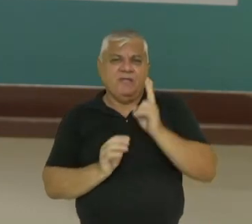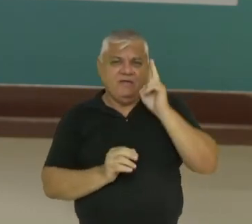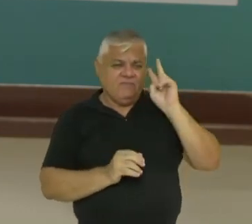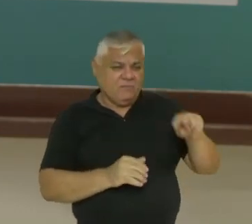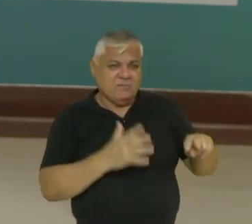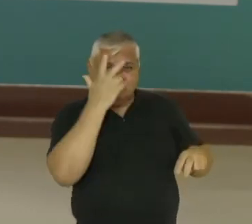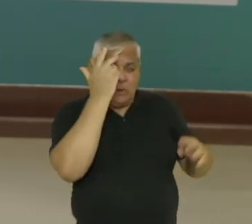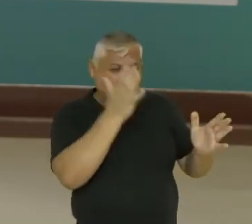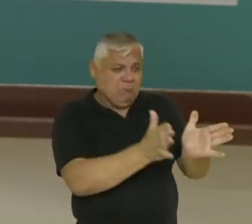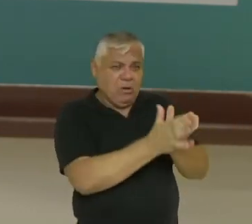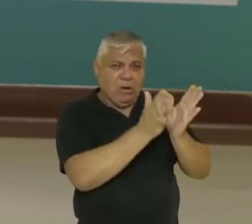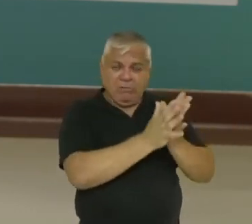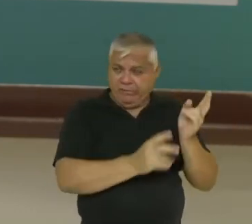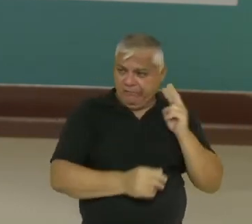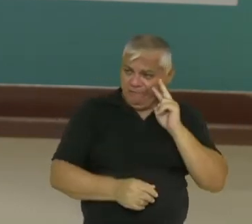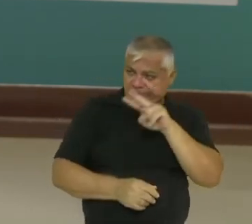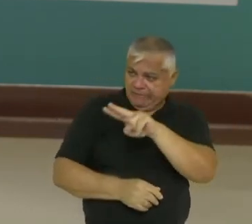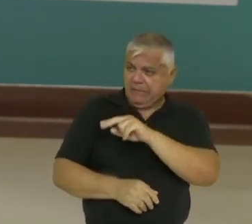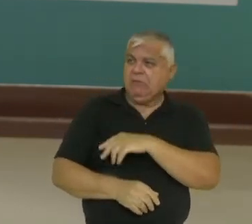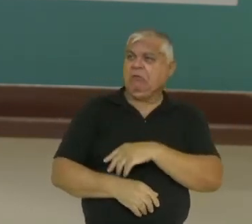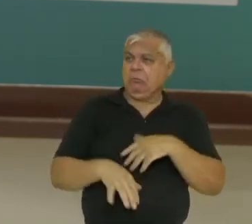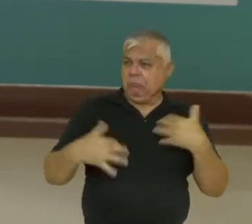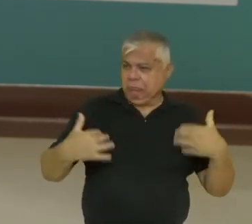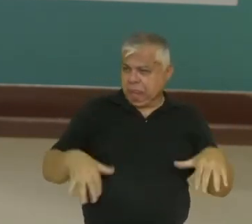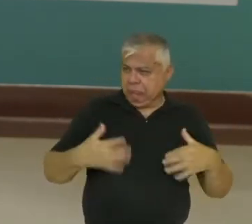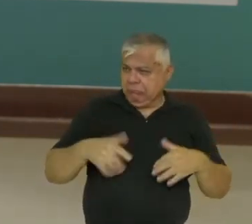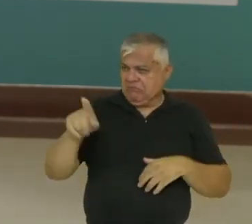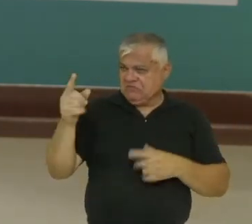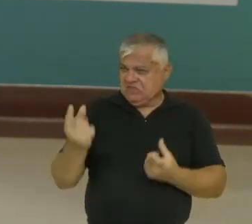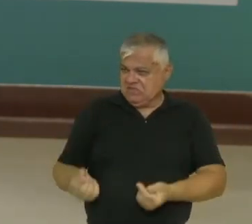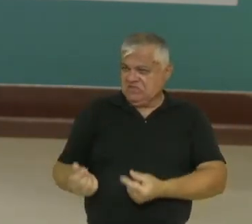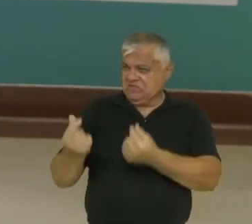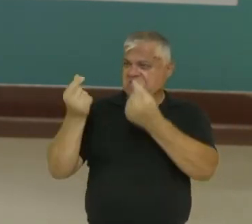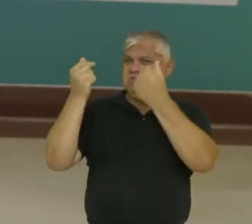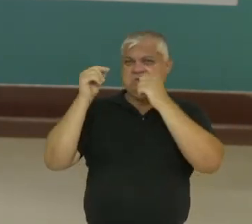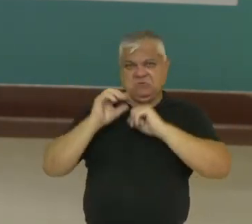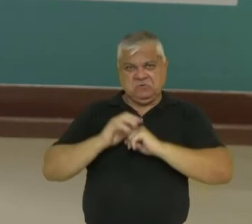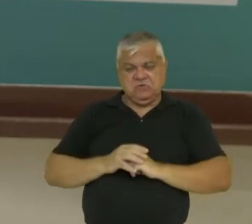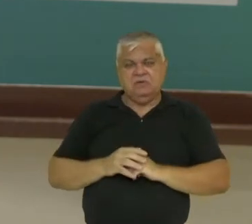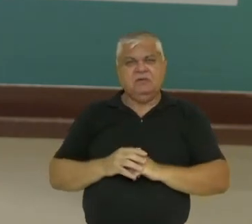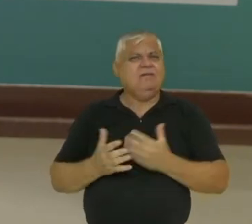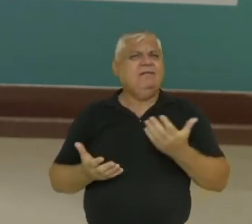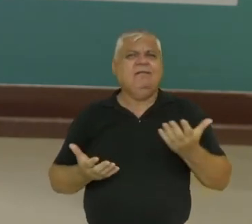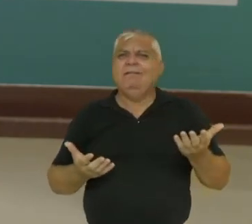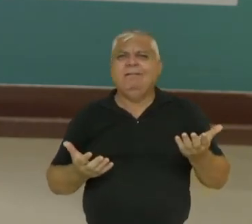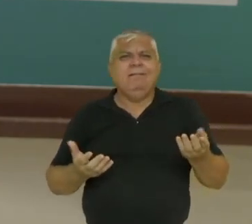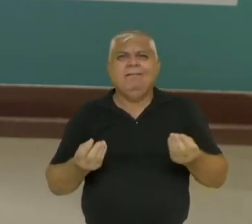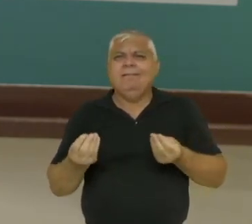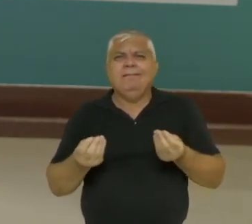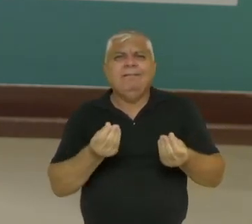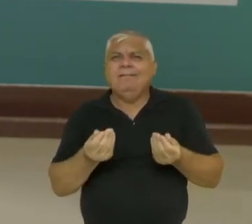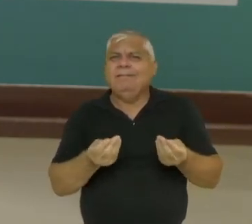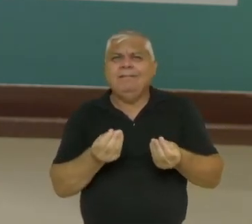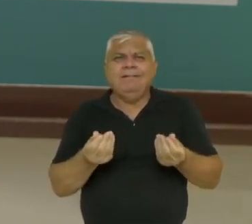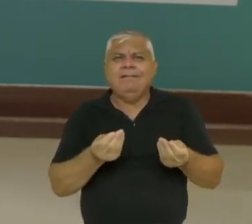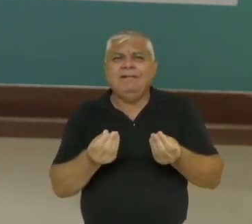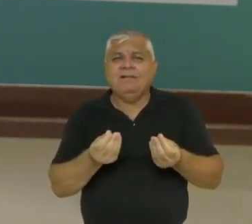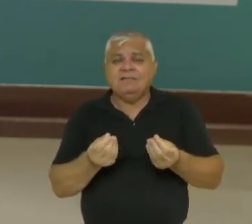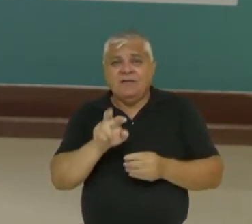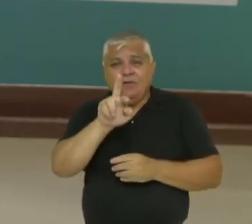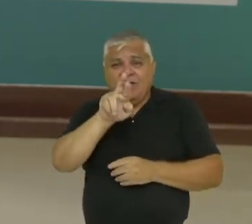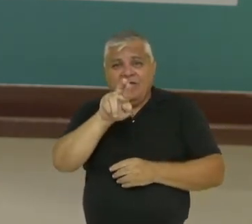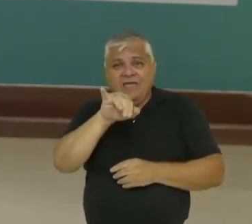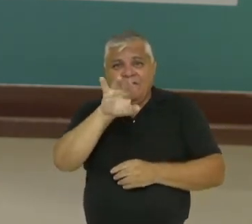Então, nós temos que desmistificar que quem tem muito dinheiro é uma pessoa mal. Quem garante que essa pessoa não trabalhou muito? E quando eu